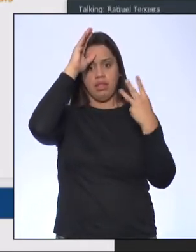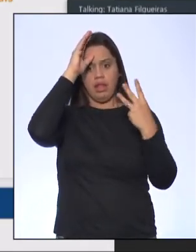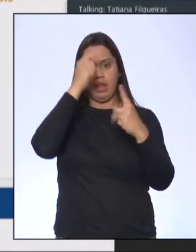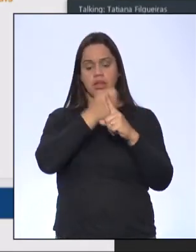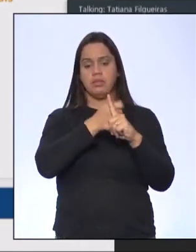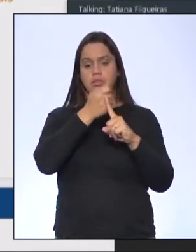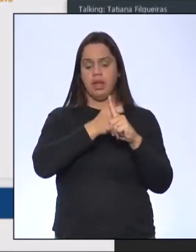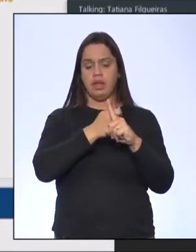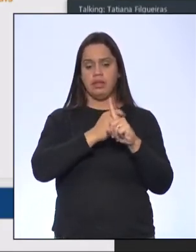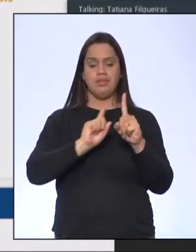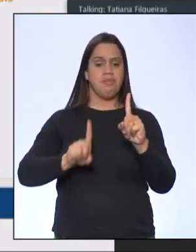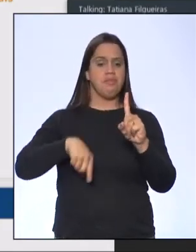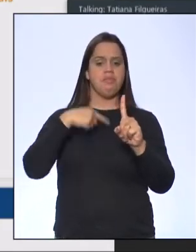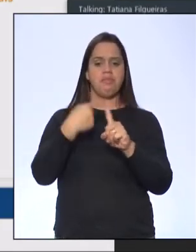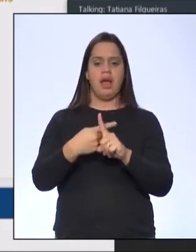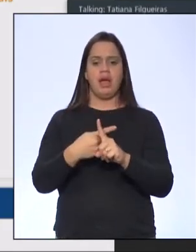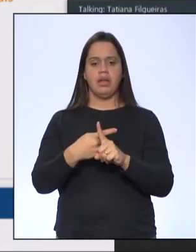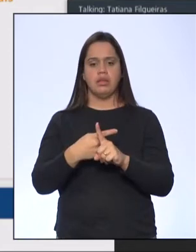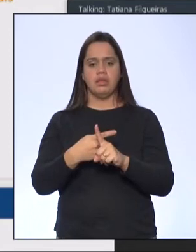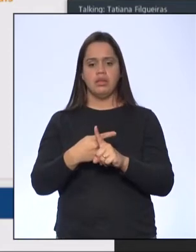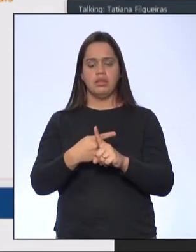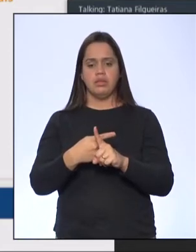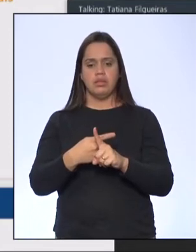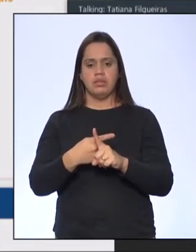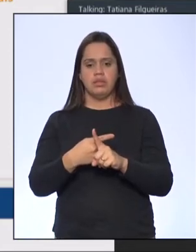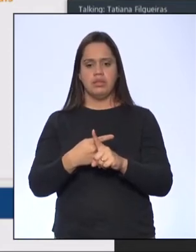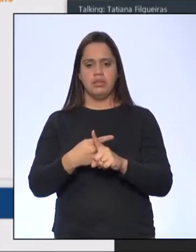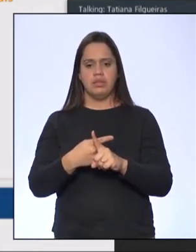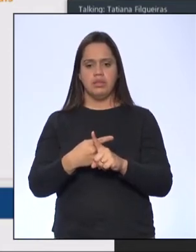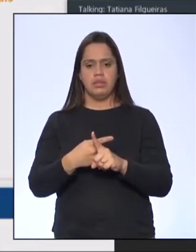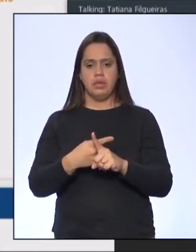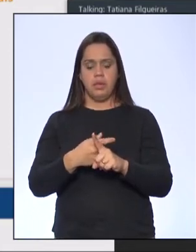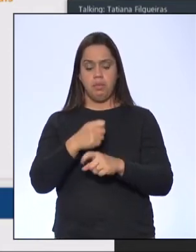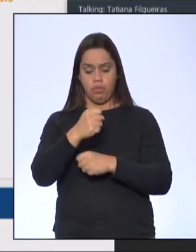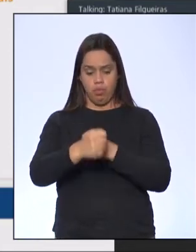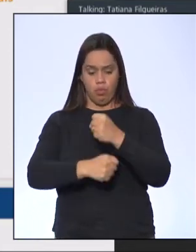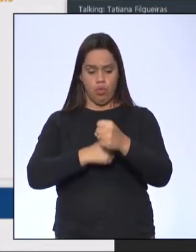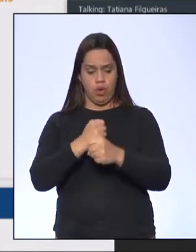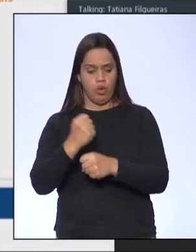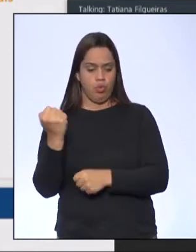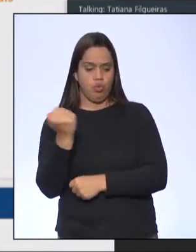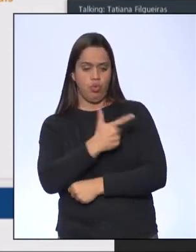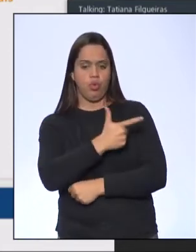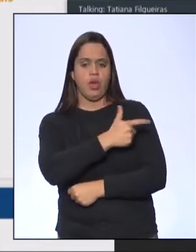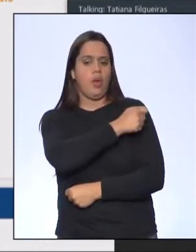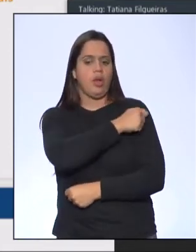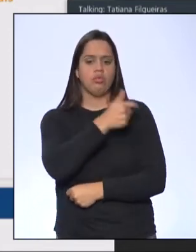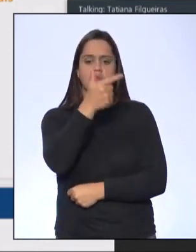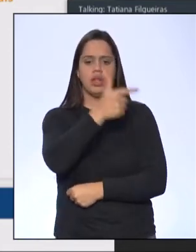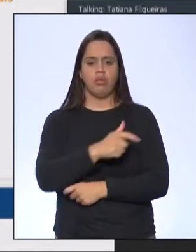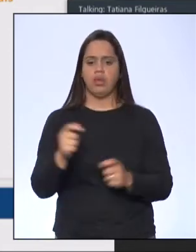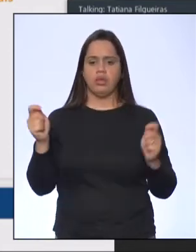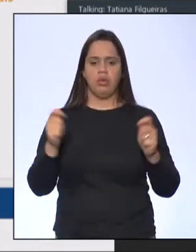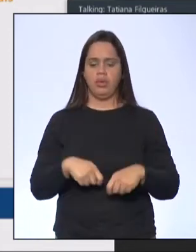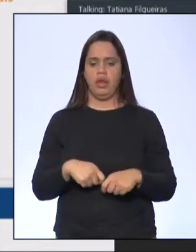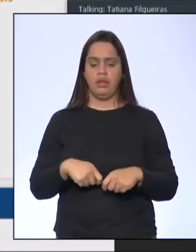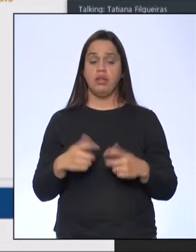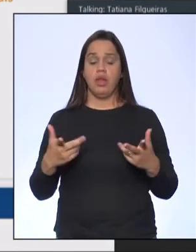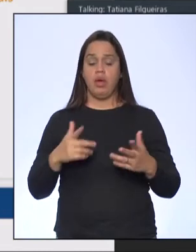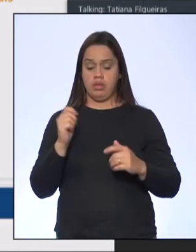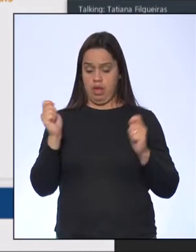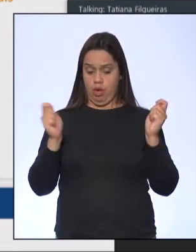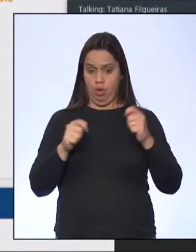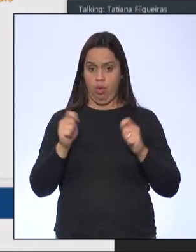matemática a mais por ano do que um aluno que não tem essa competência desenvolvida. Então, essas competências, elas alavancam o